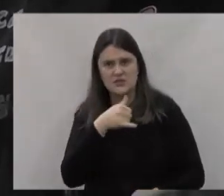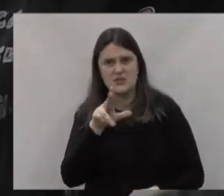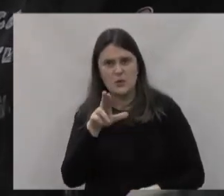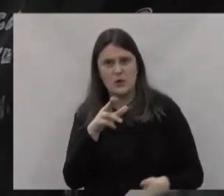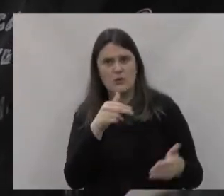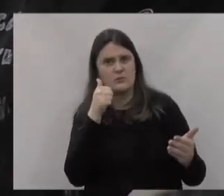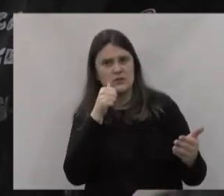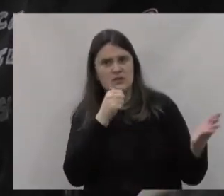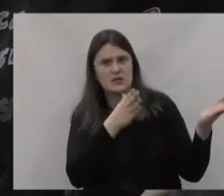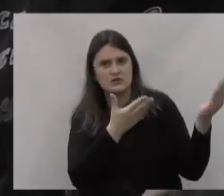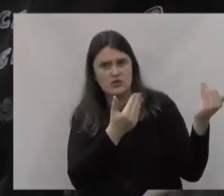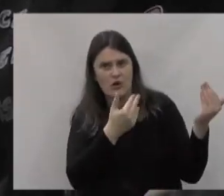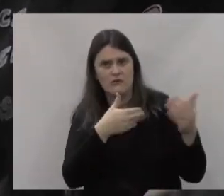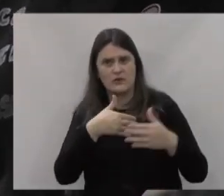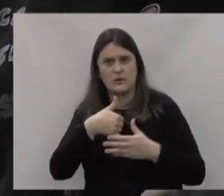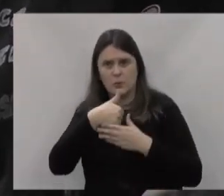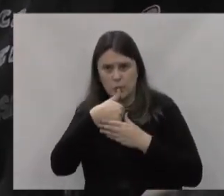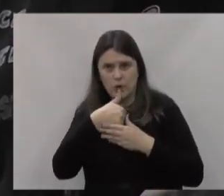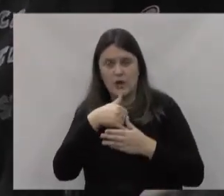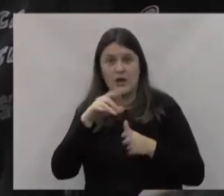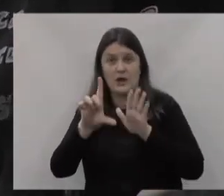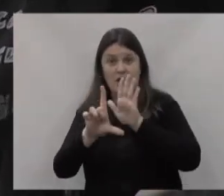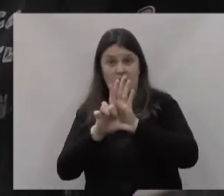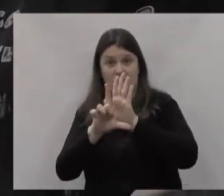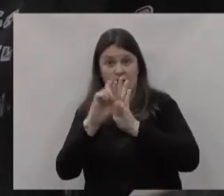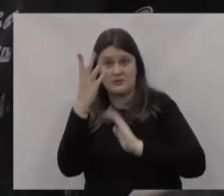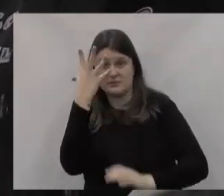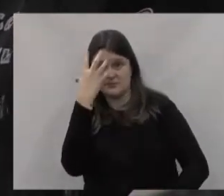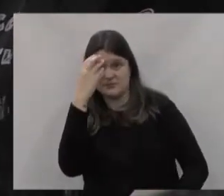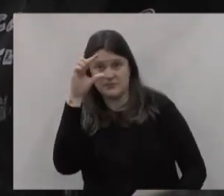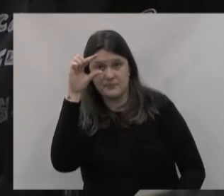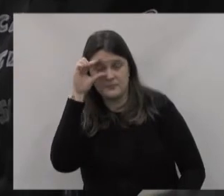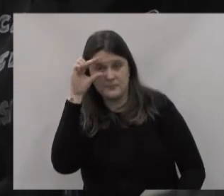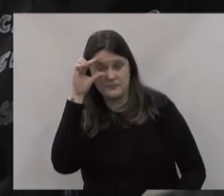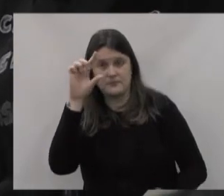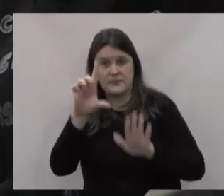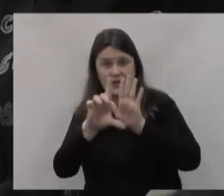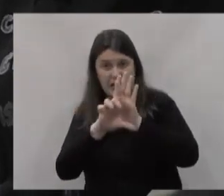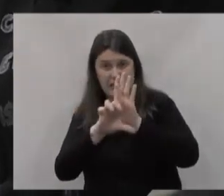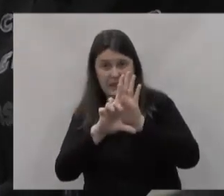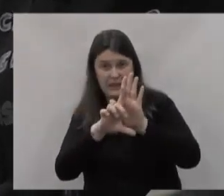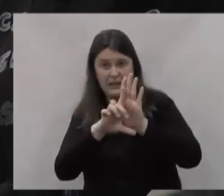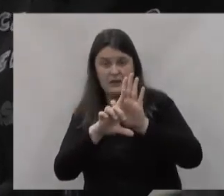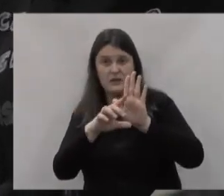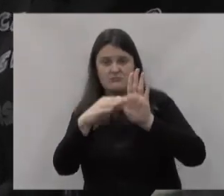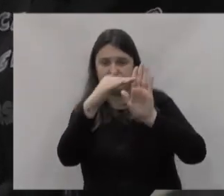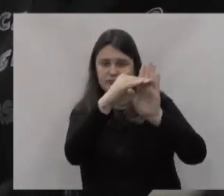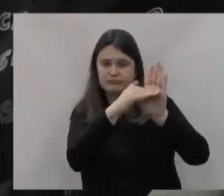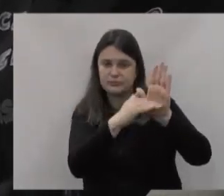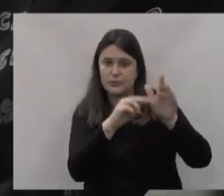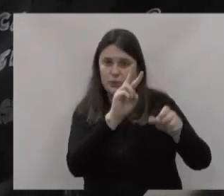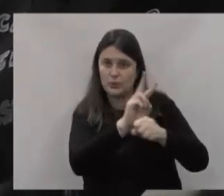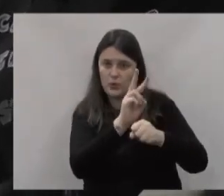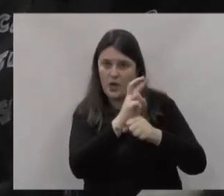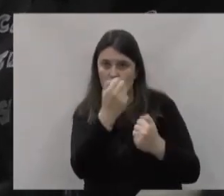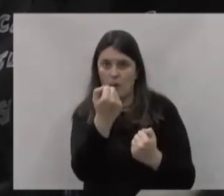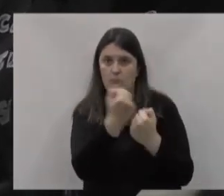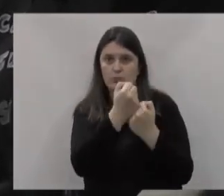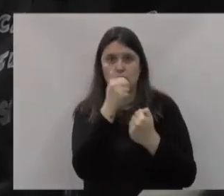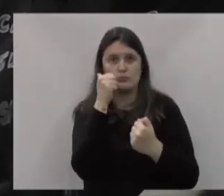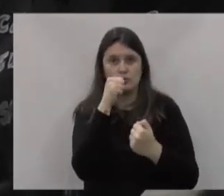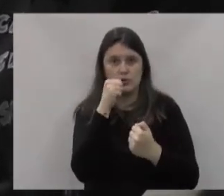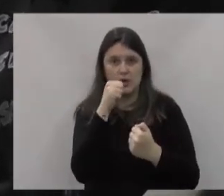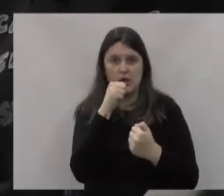jovem de São Mateus do Sul, a Lei Maria da Penha e as medidas protetivas que são dadas através dela